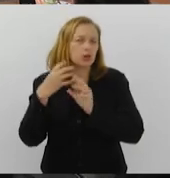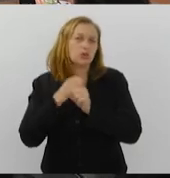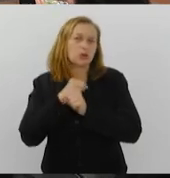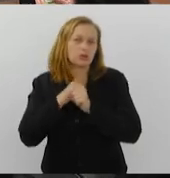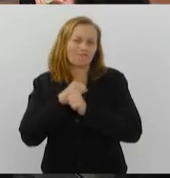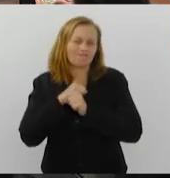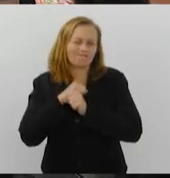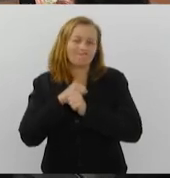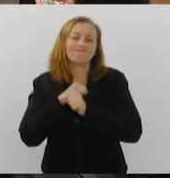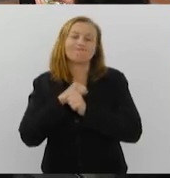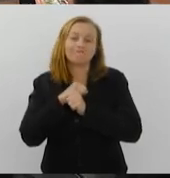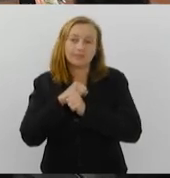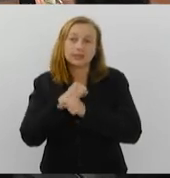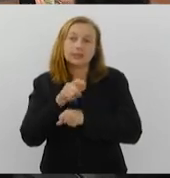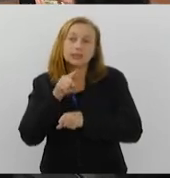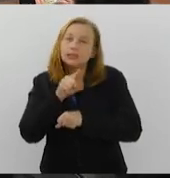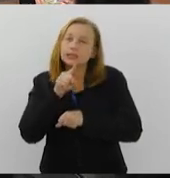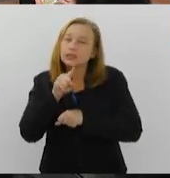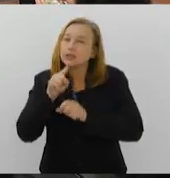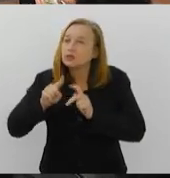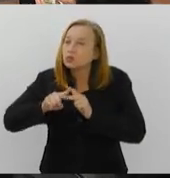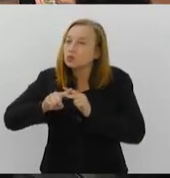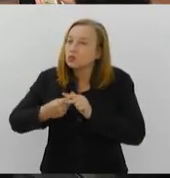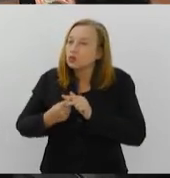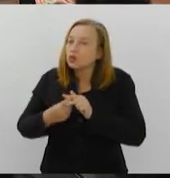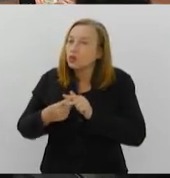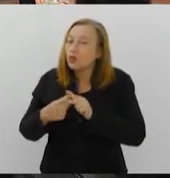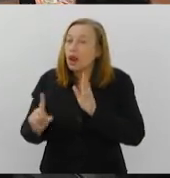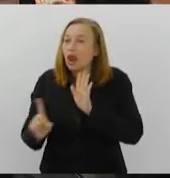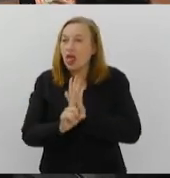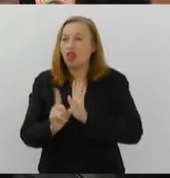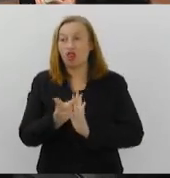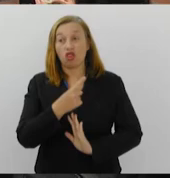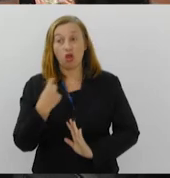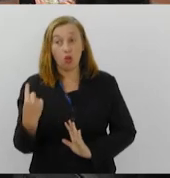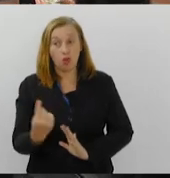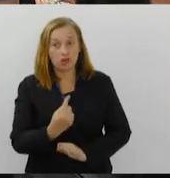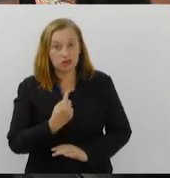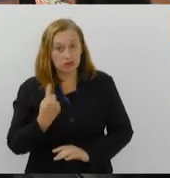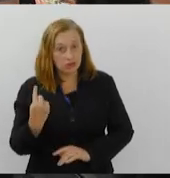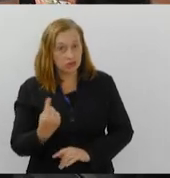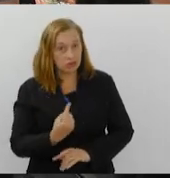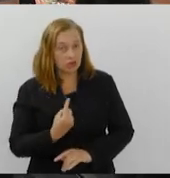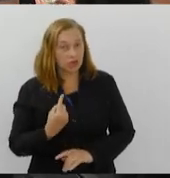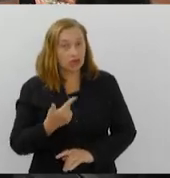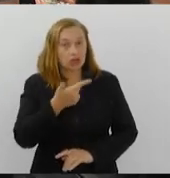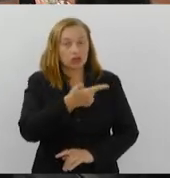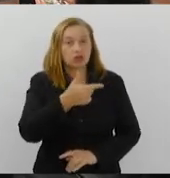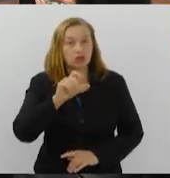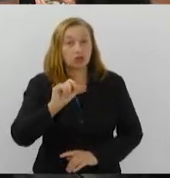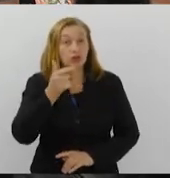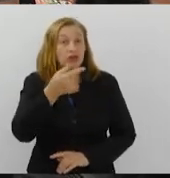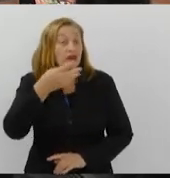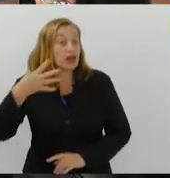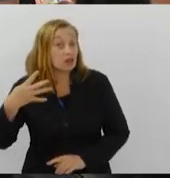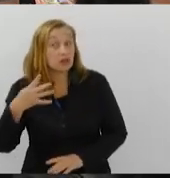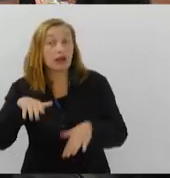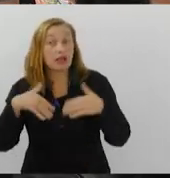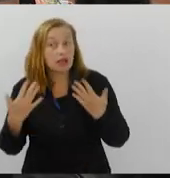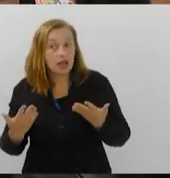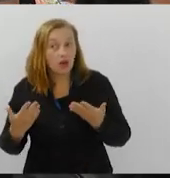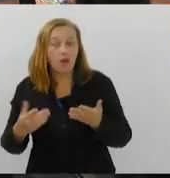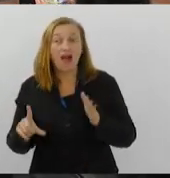4 anos e ele modifica uma lei nossa, em vigor, de 2014. Então, a nossa